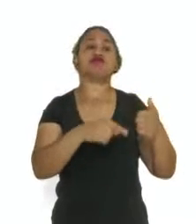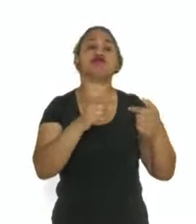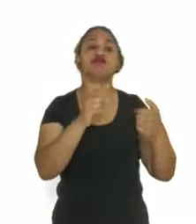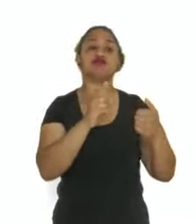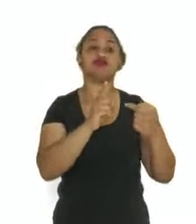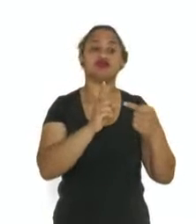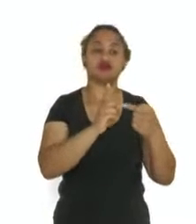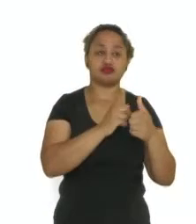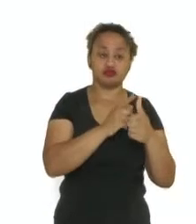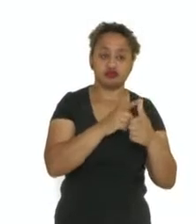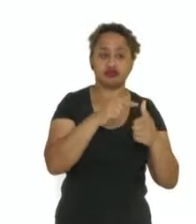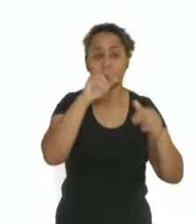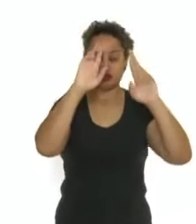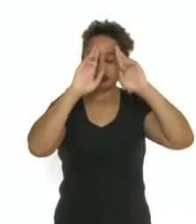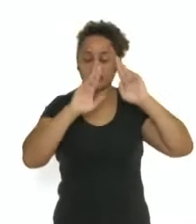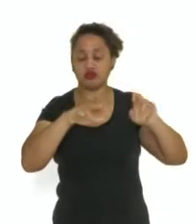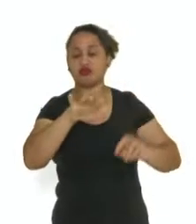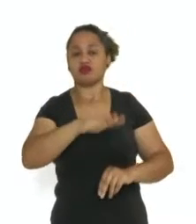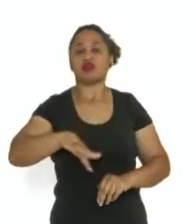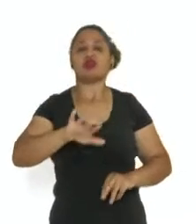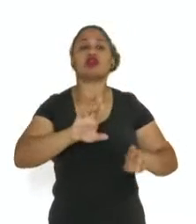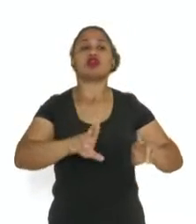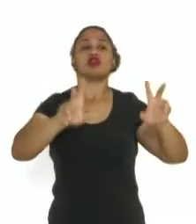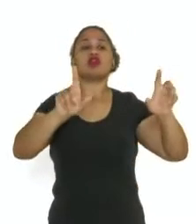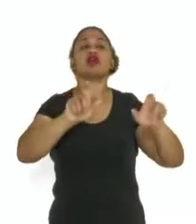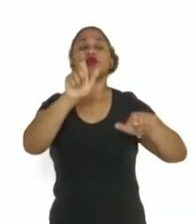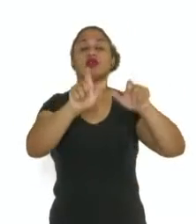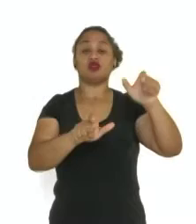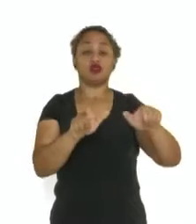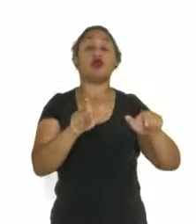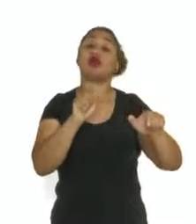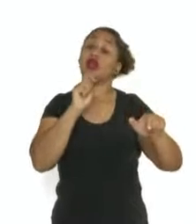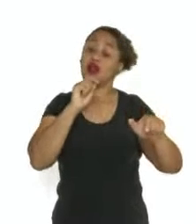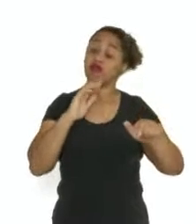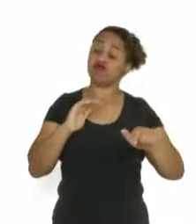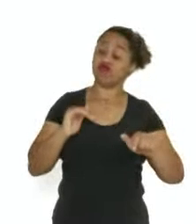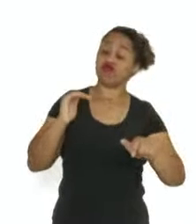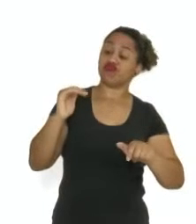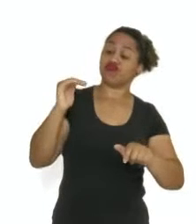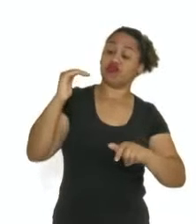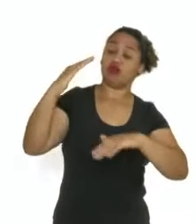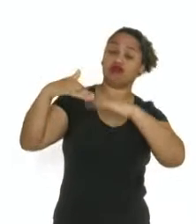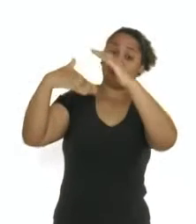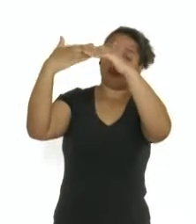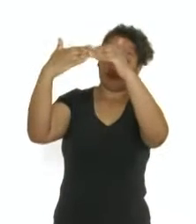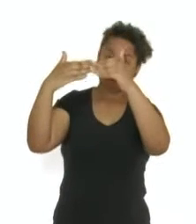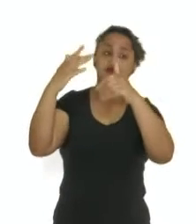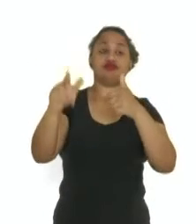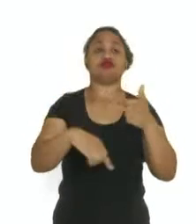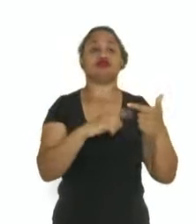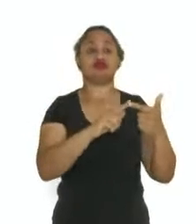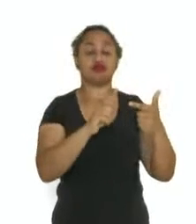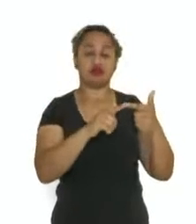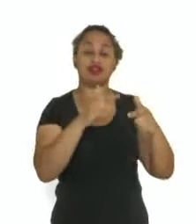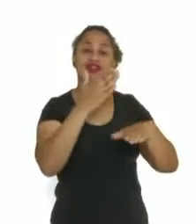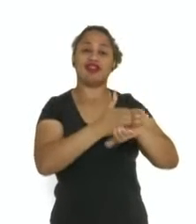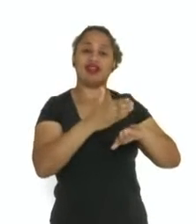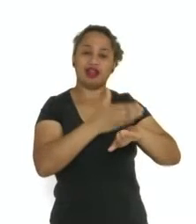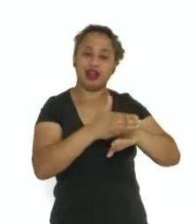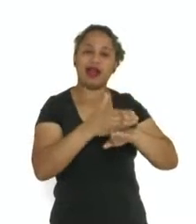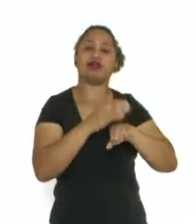1, respeito à condição peculiar de pessoa em desenvolvimento. Inciso 2, capacitação